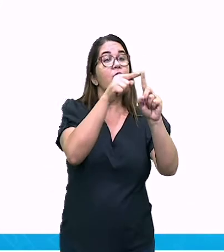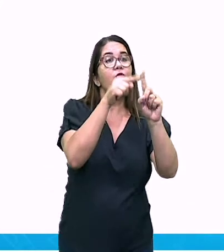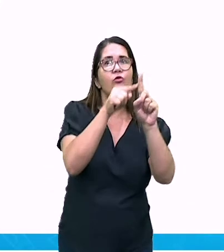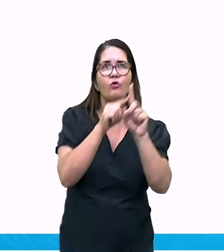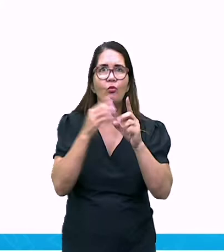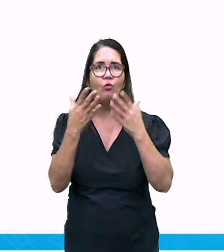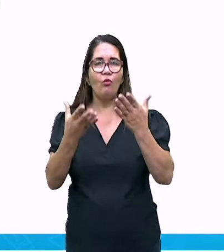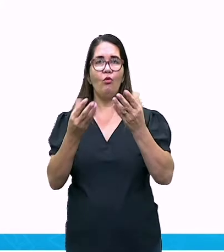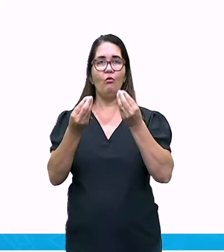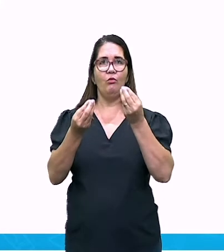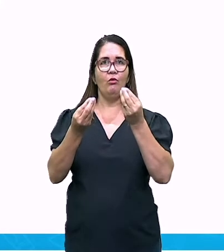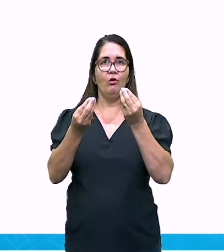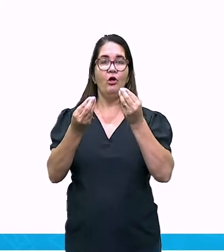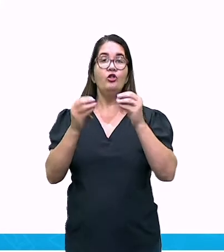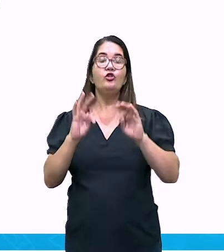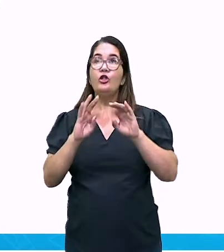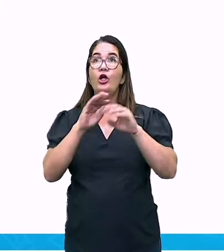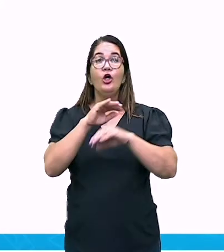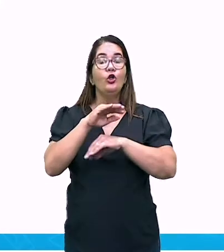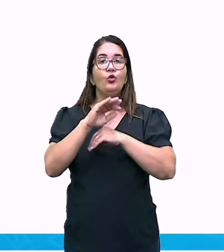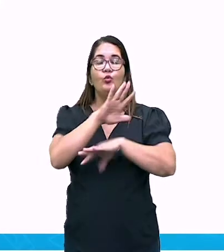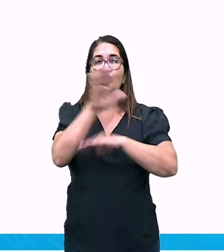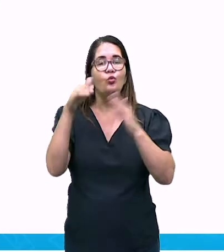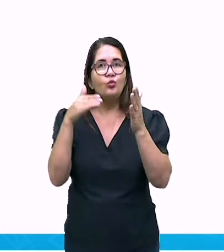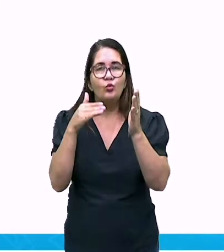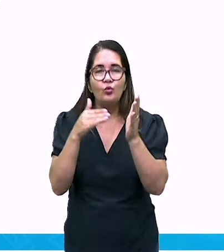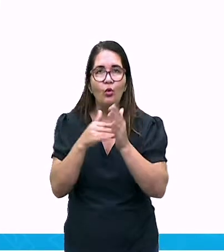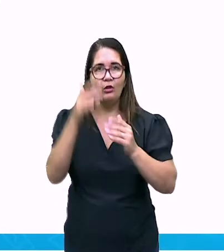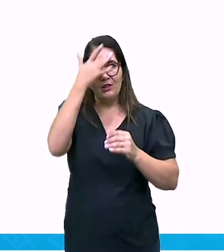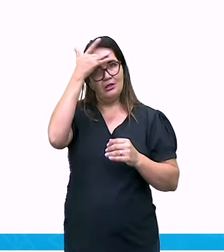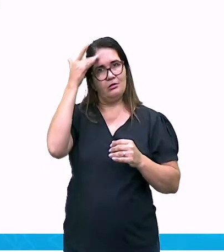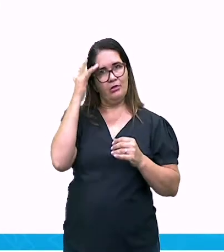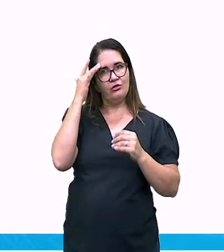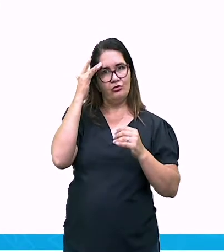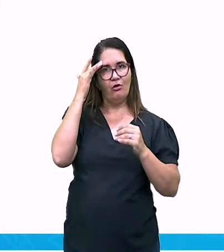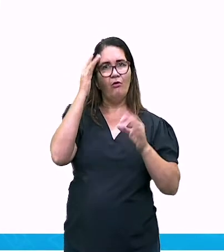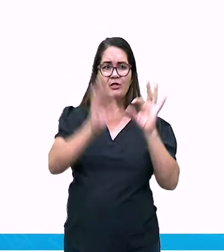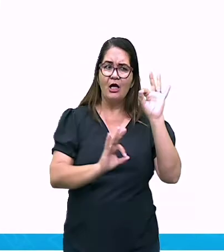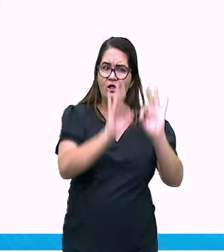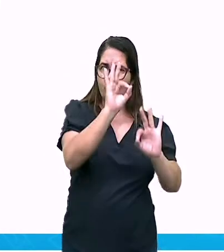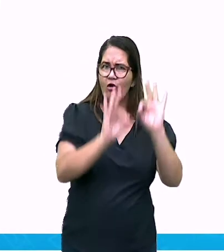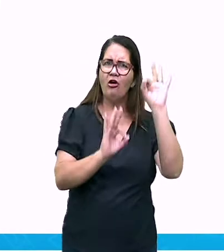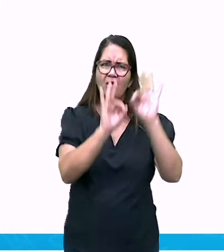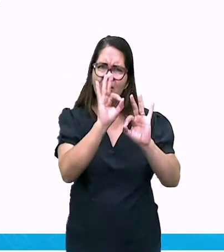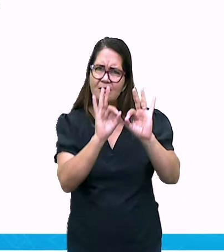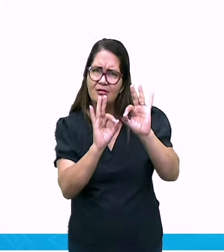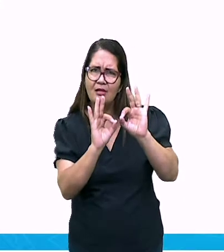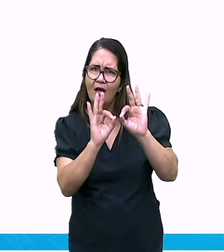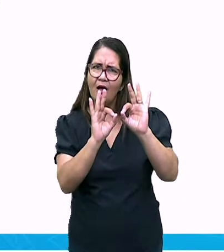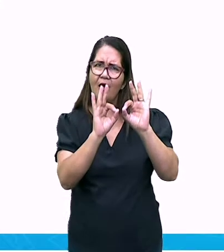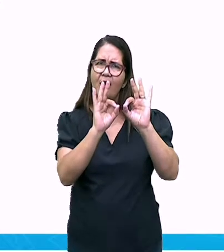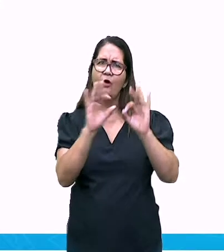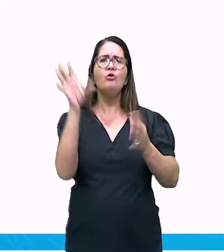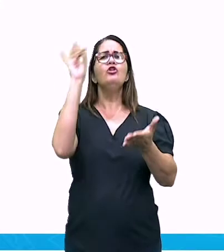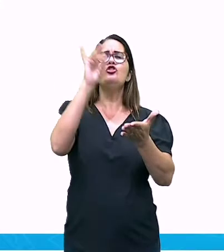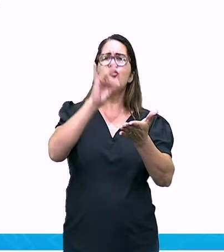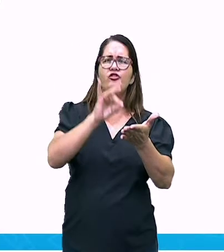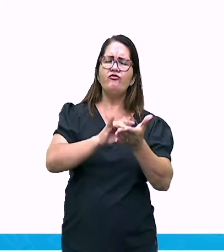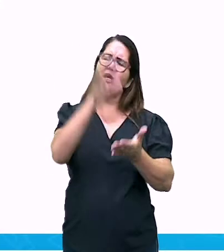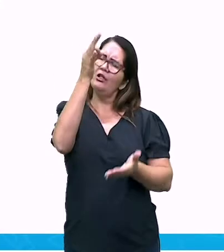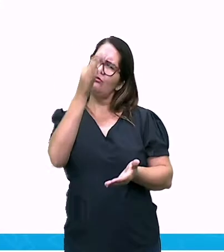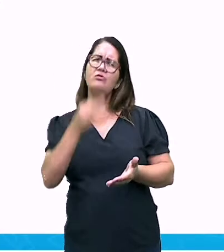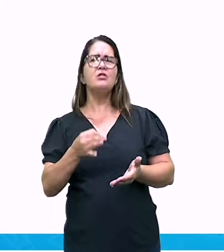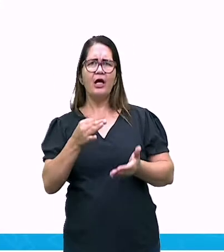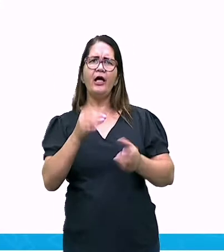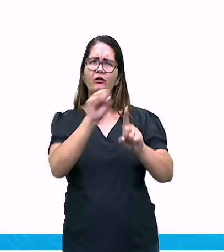todos. Além disso, é preciso achar um modo de fazer todos da comunidade agirem de acordo com